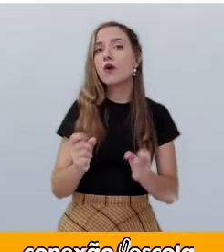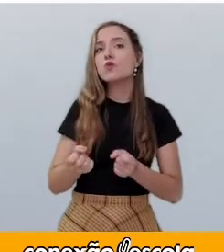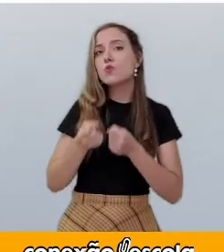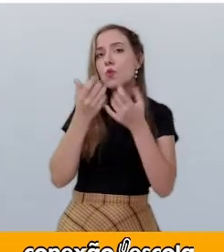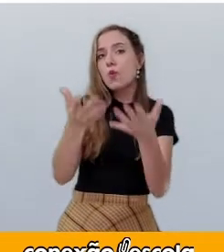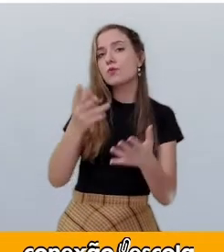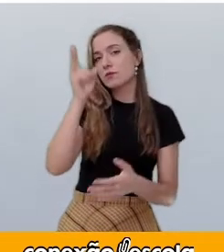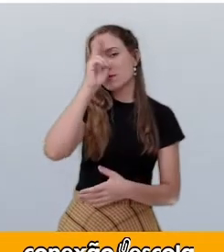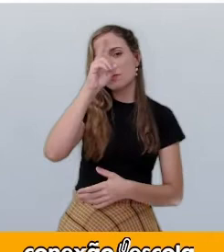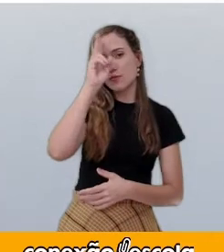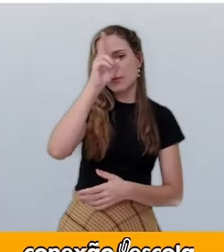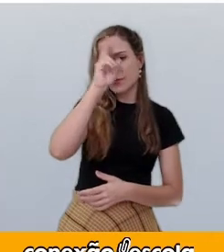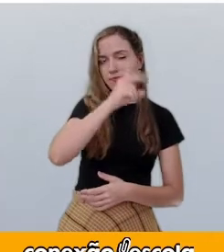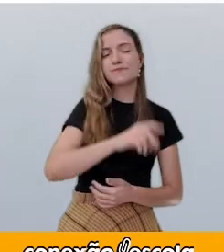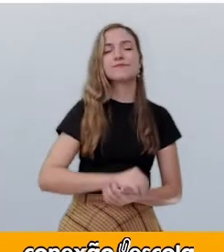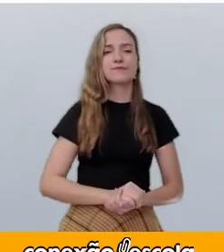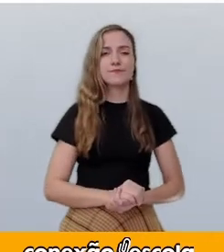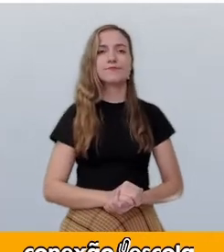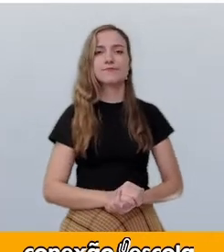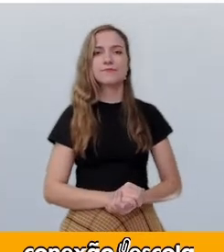da narrativa